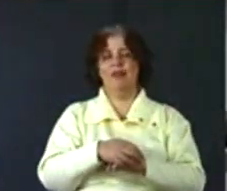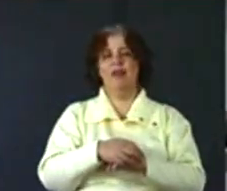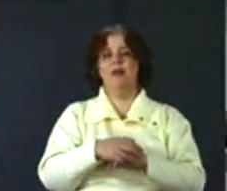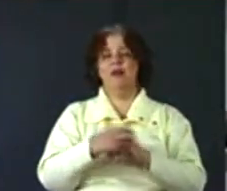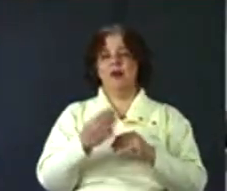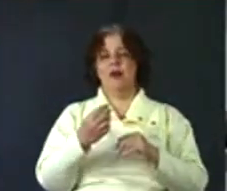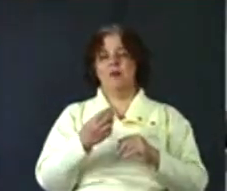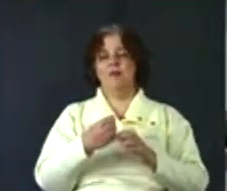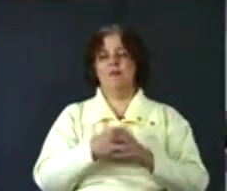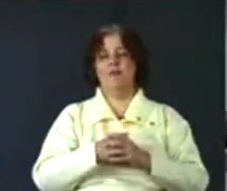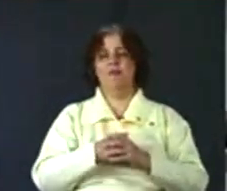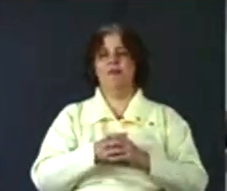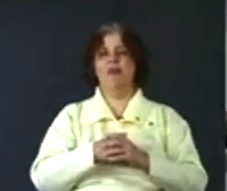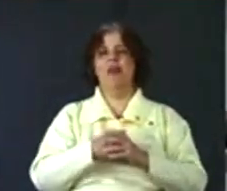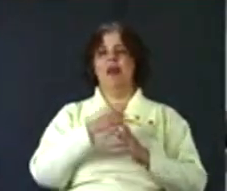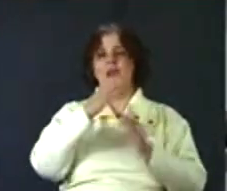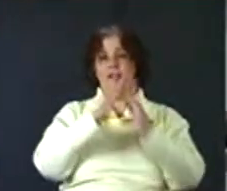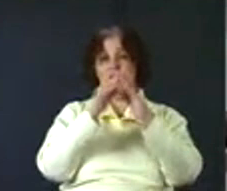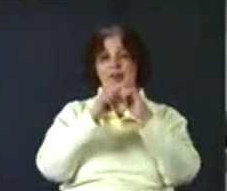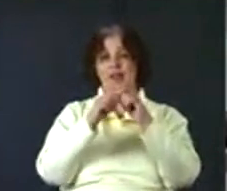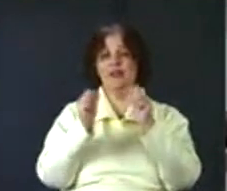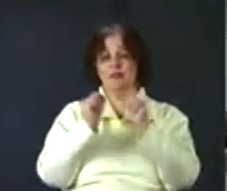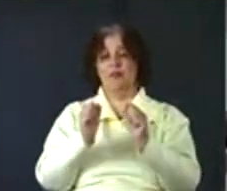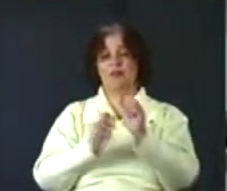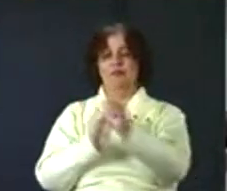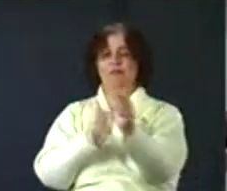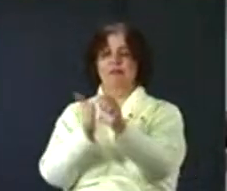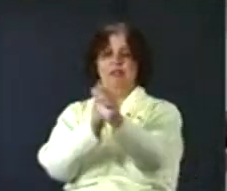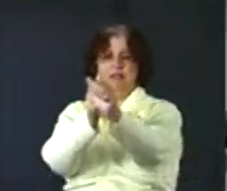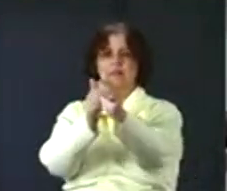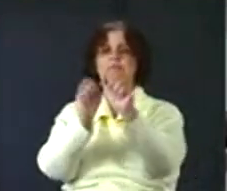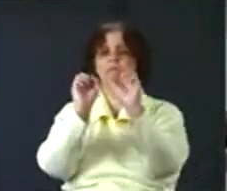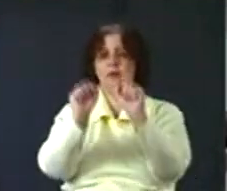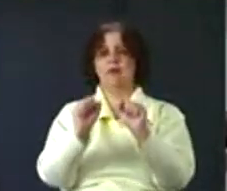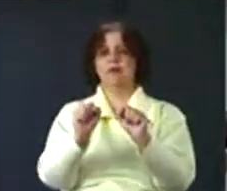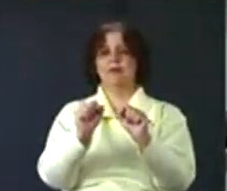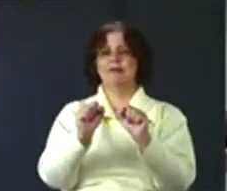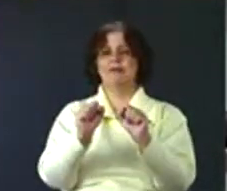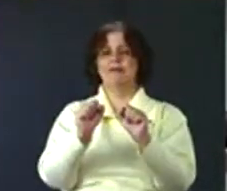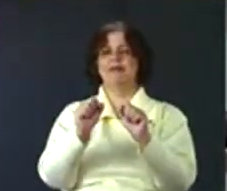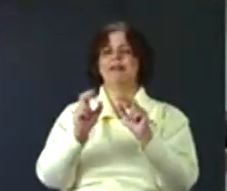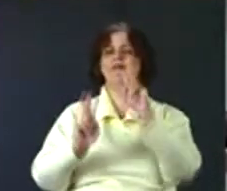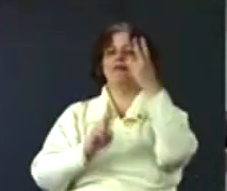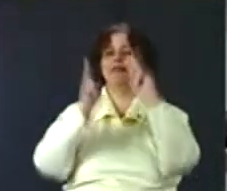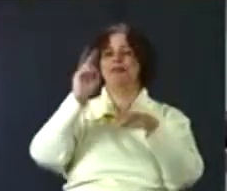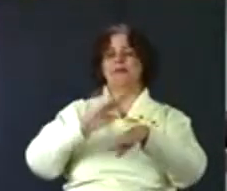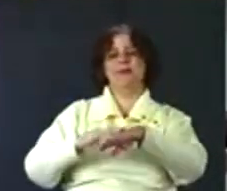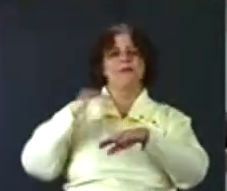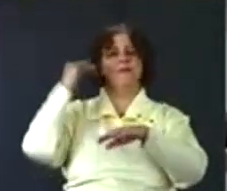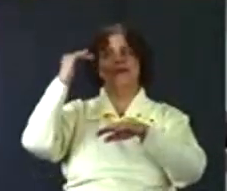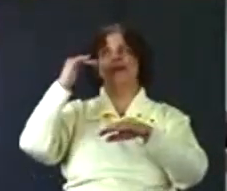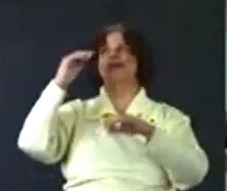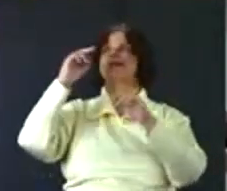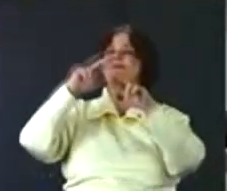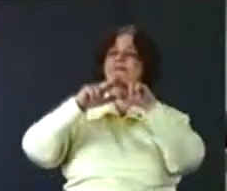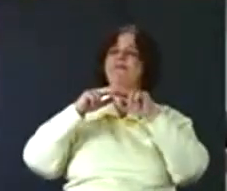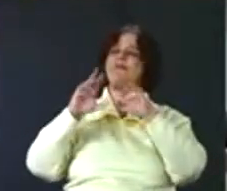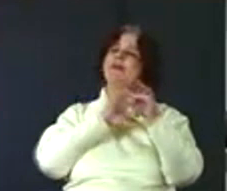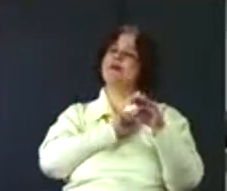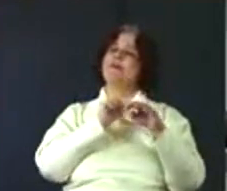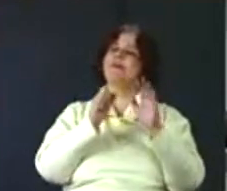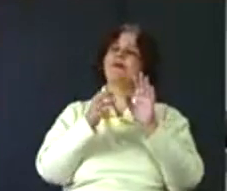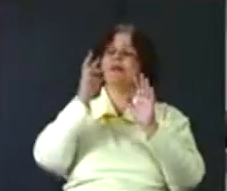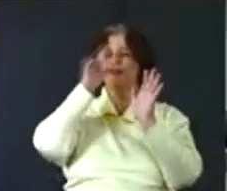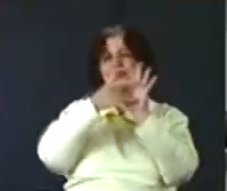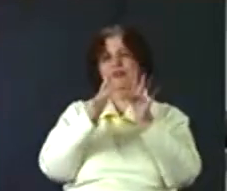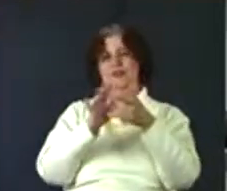perseguida, mas ela já é mais que vencedora por meio daquele que nos amou. Então nós podemos ter certeza que ainda que a